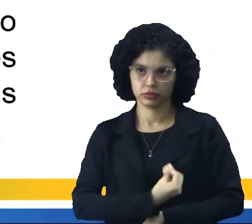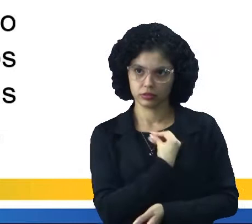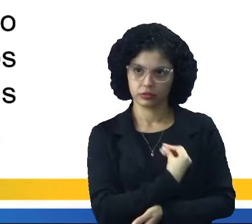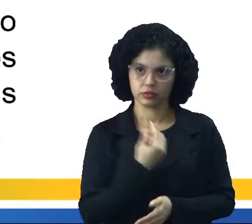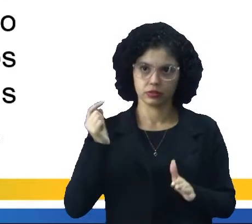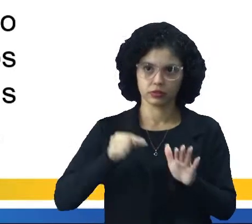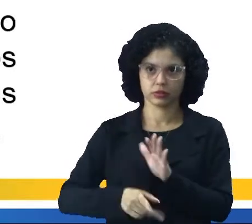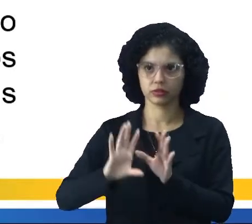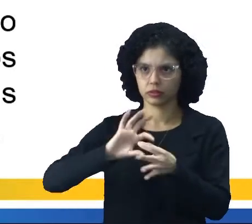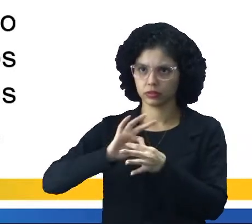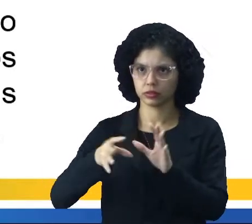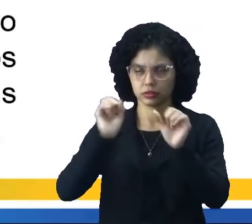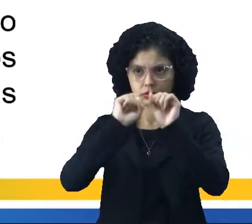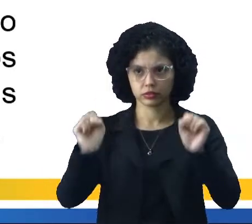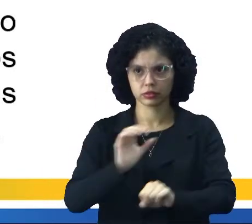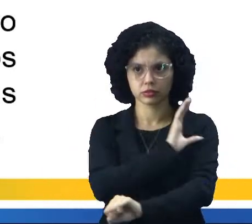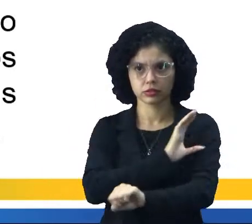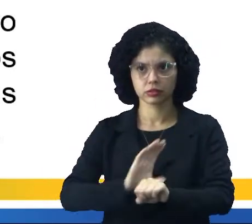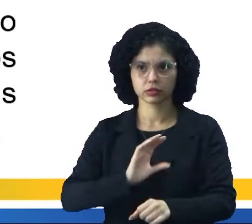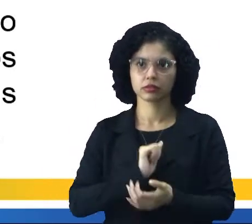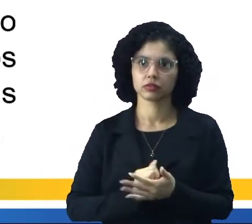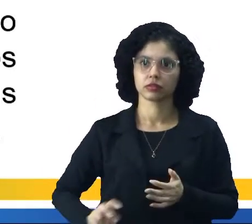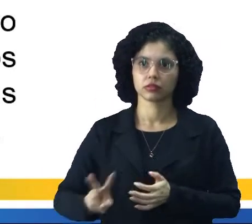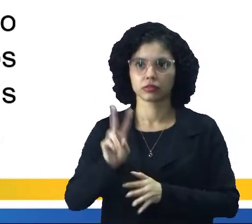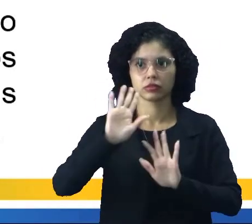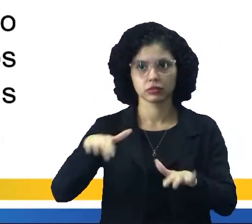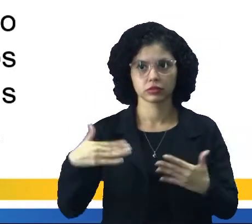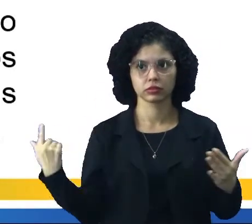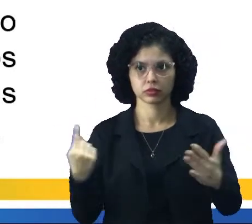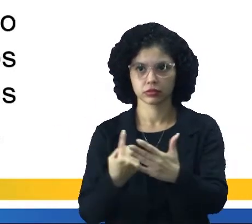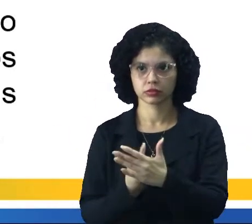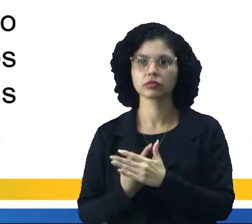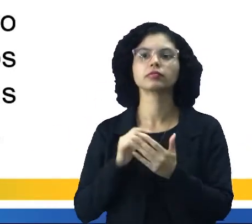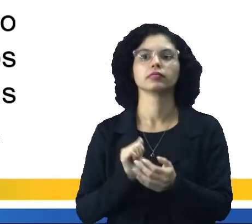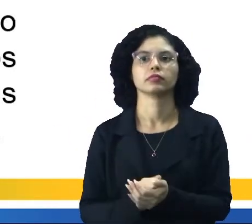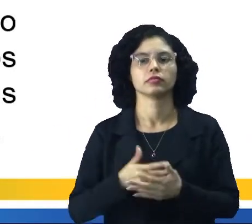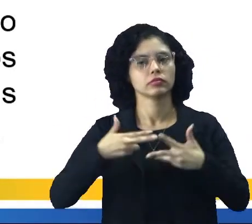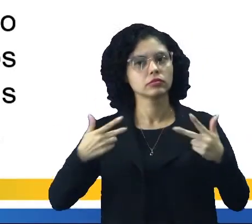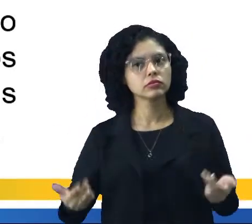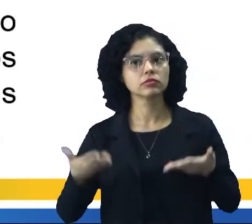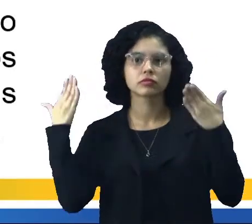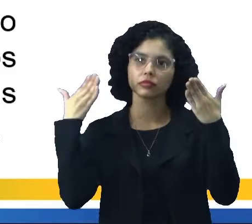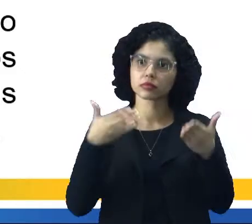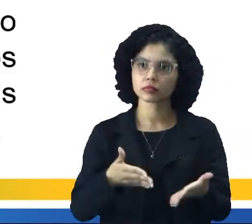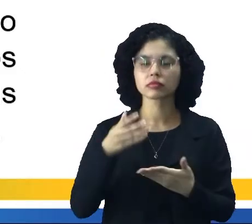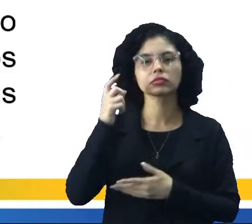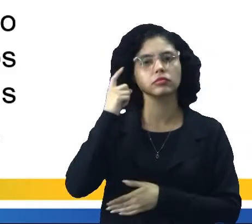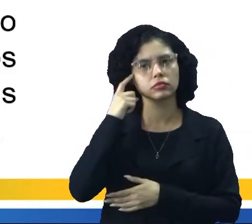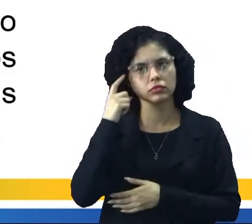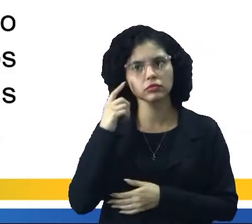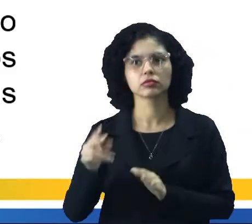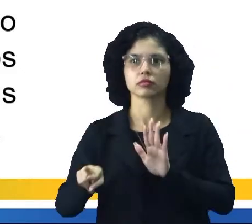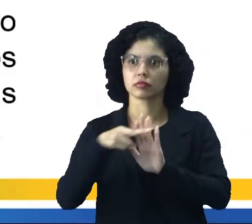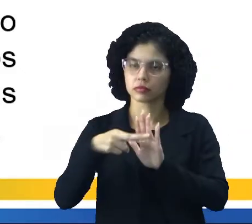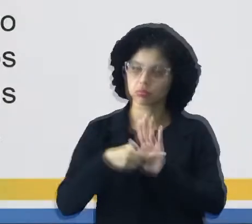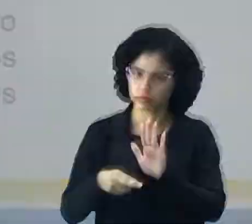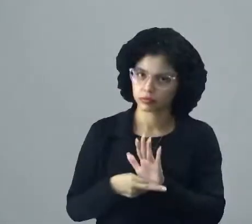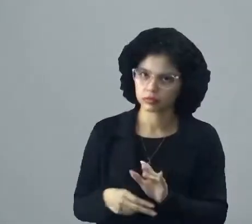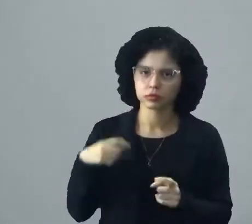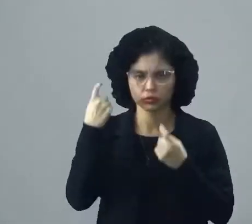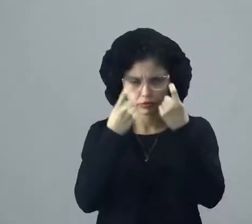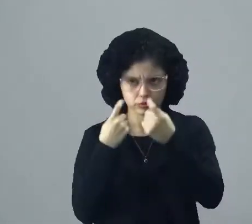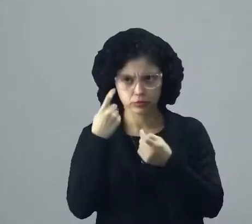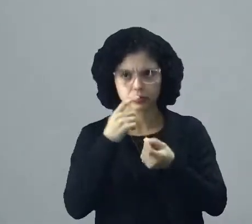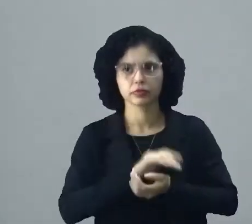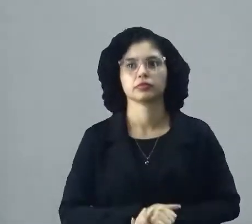vida dentro de um contexto do sistema cultural e nos valores nos quais está inserido, em relação aos seus objetivos, expectativas, padrões